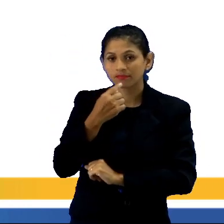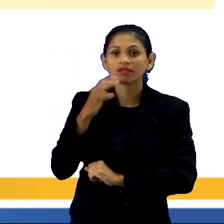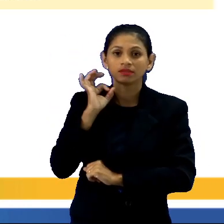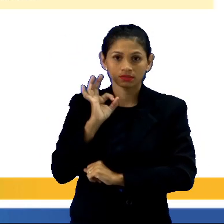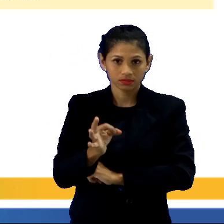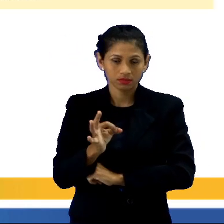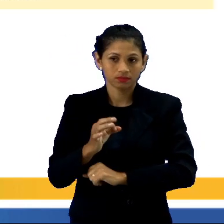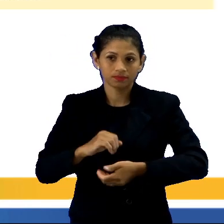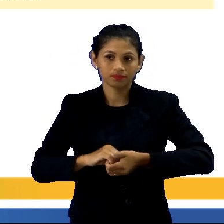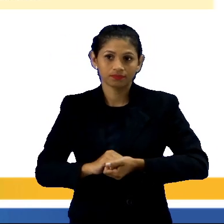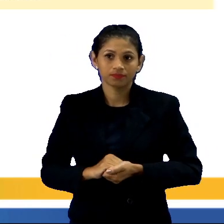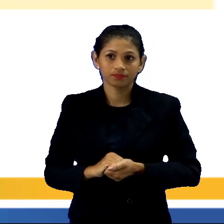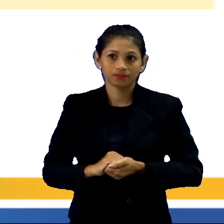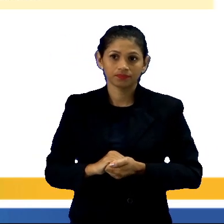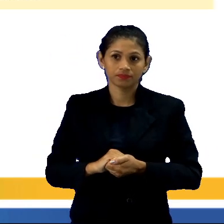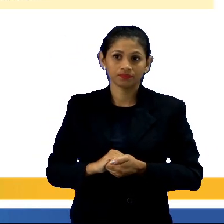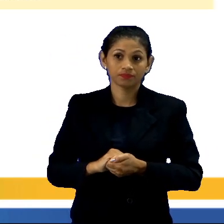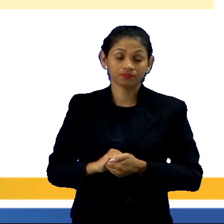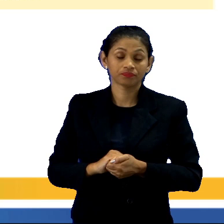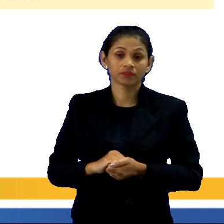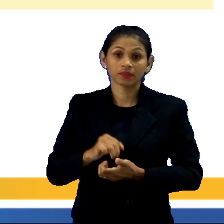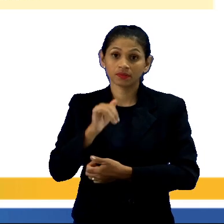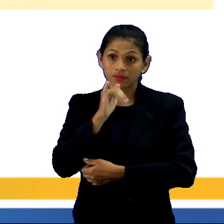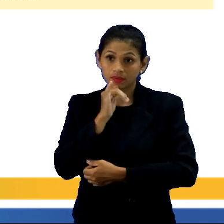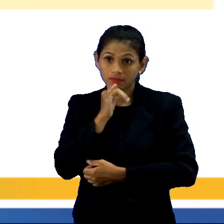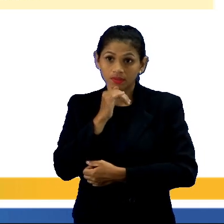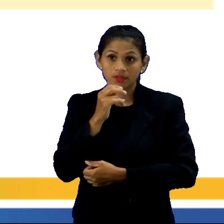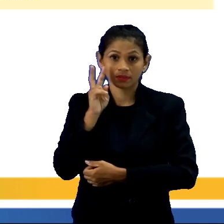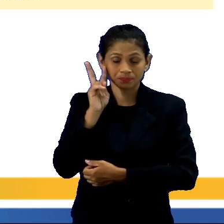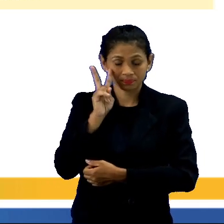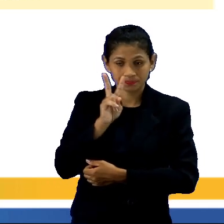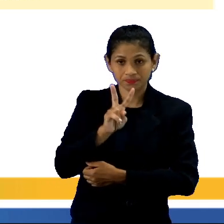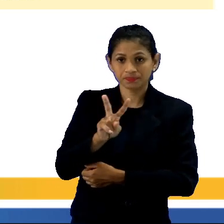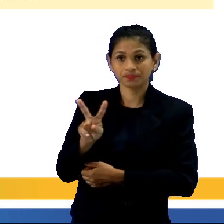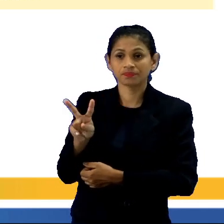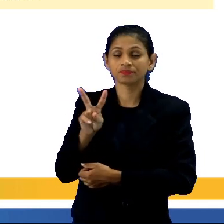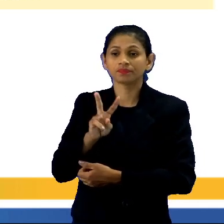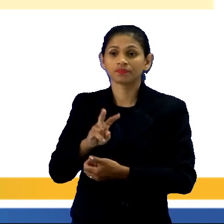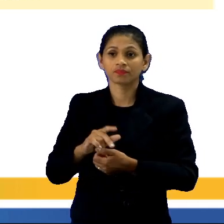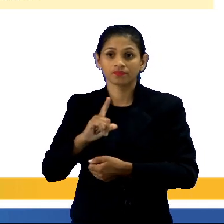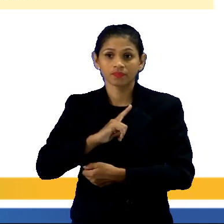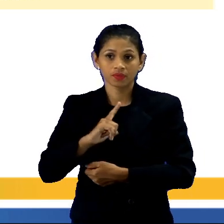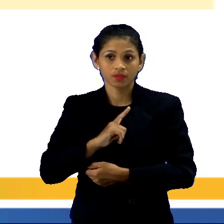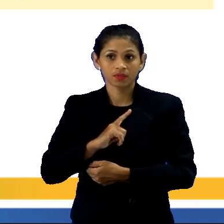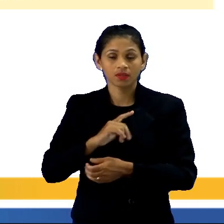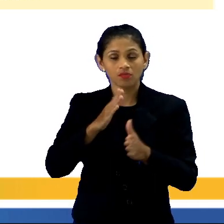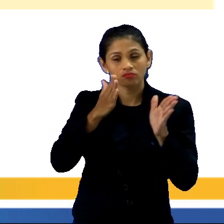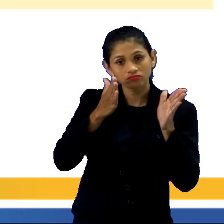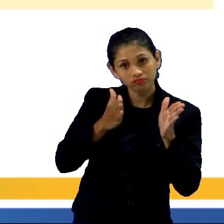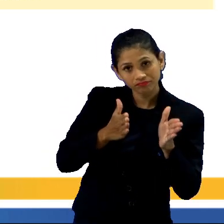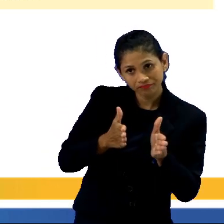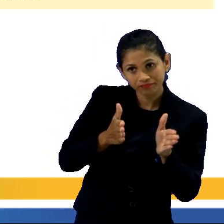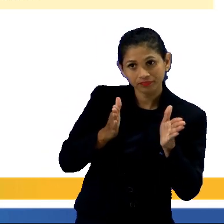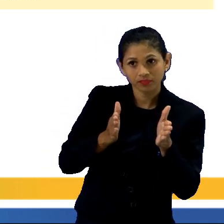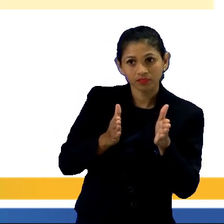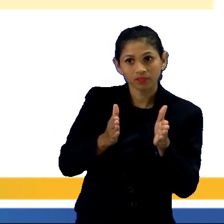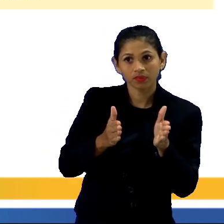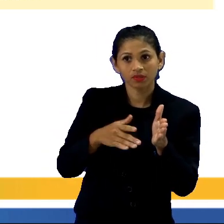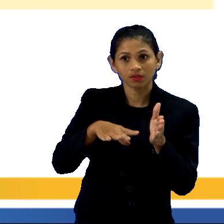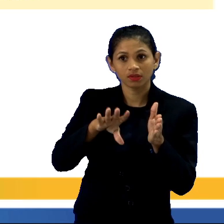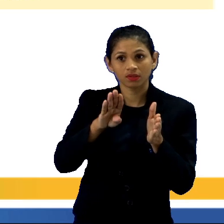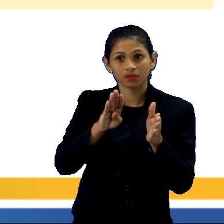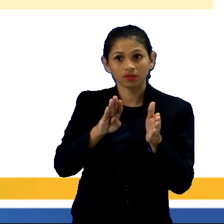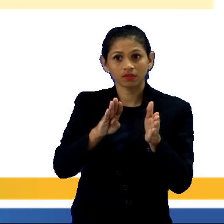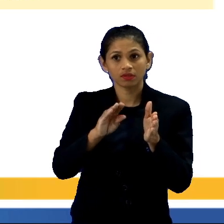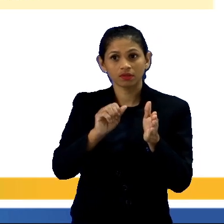objetos. Ainda na visão, a gente pode ver aí que nós temos uma parte na retina chamada de bastonetes